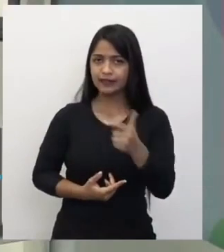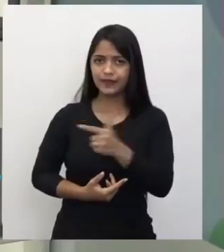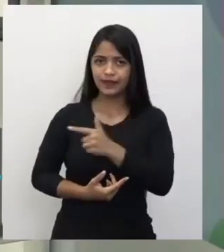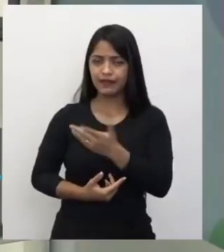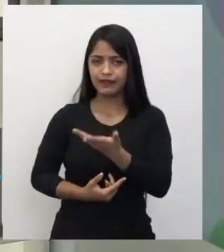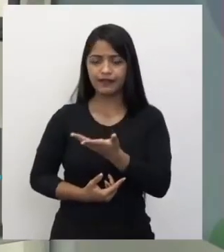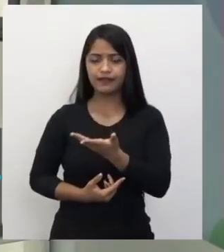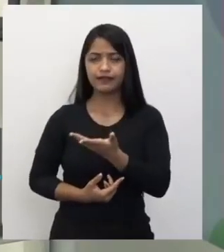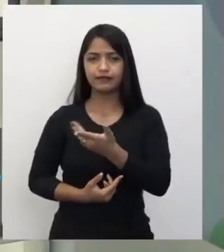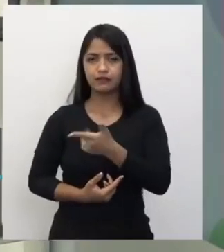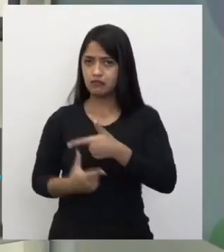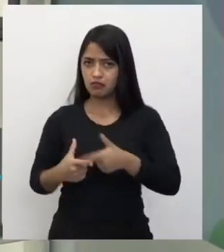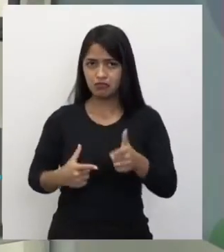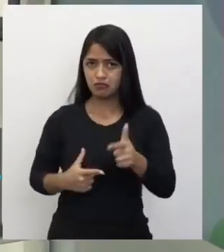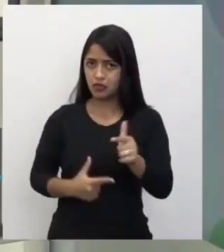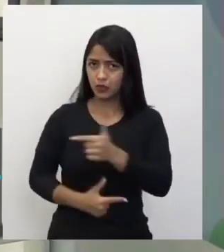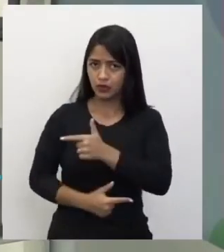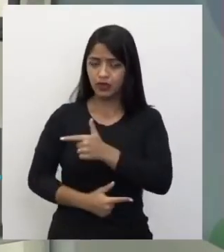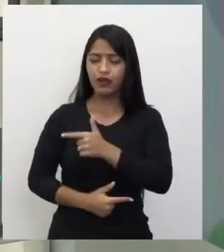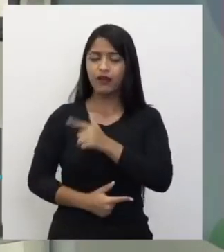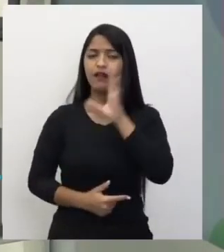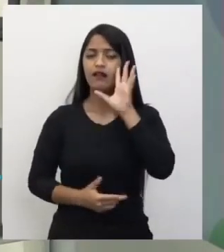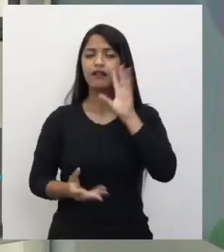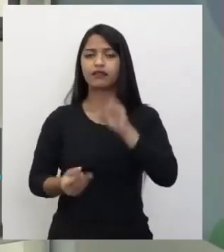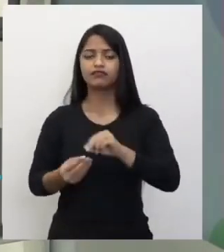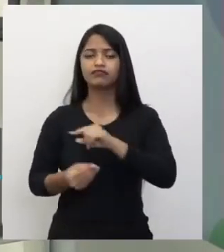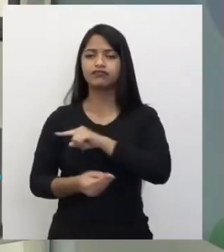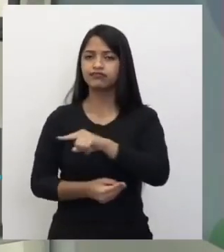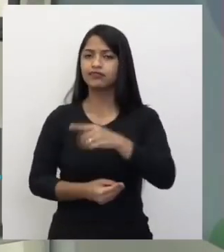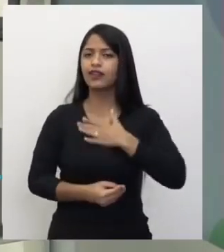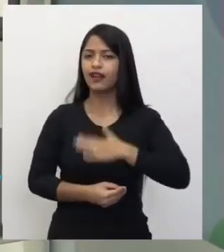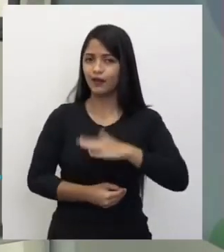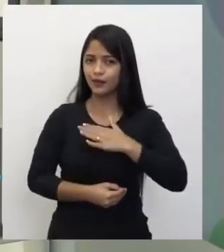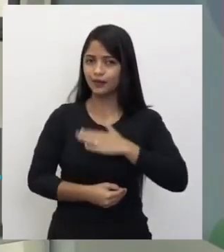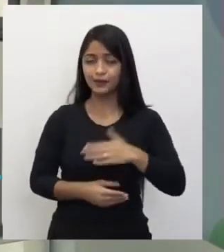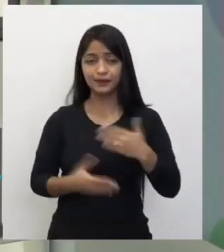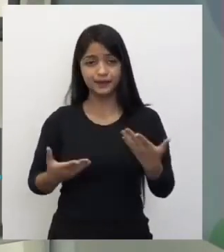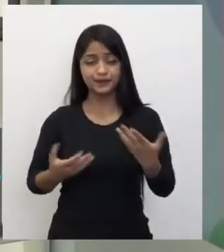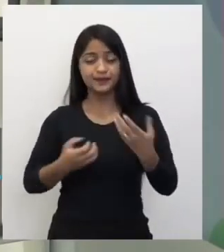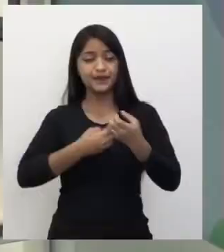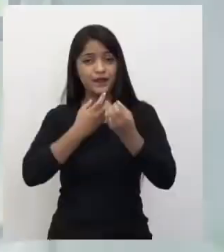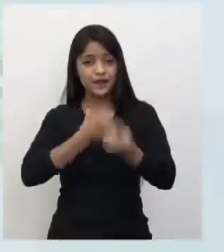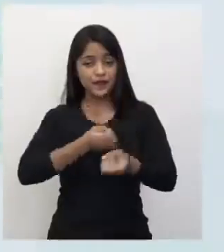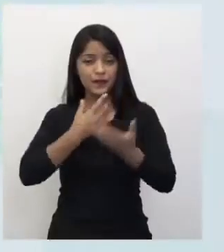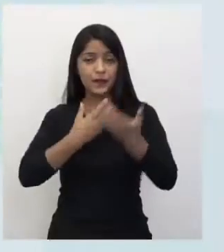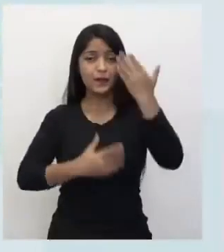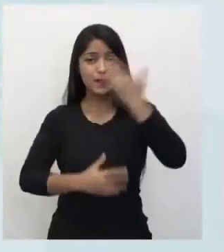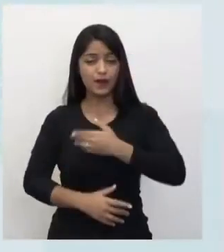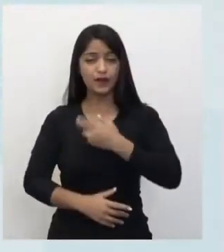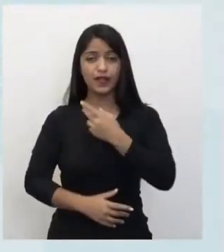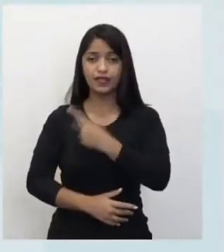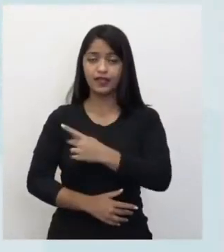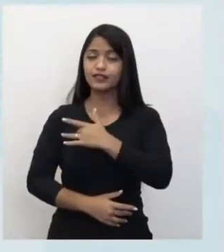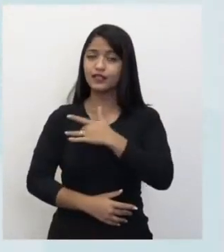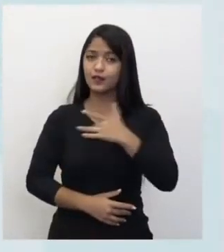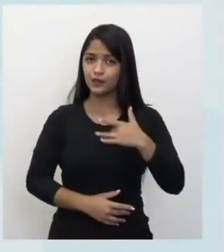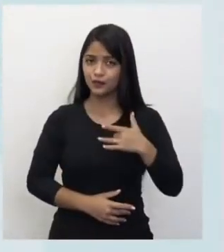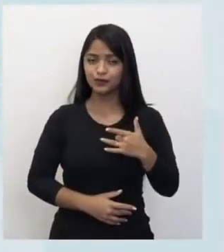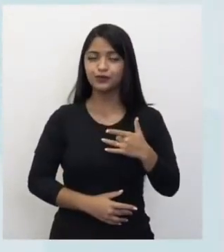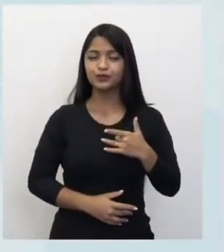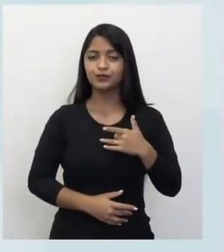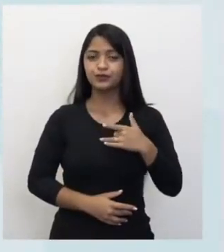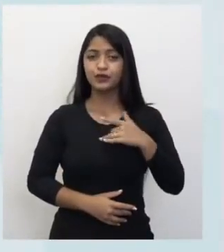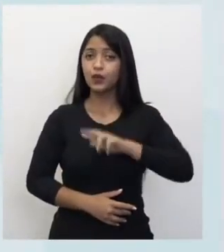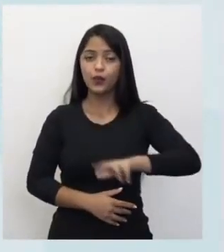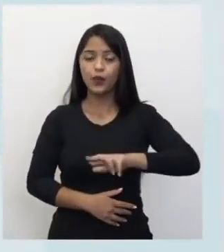estão tendo nenhum problema, então pode inferir que elas estão calmas, né? São informações, então, que comprovam o estado de saúde dos animais e não o que o